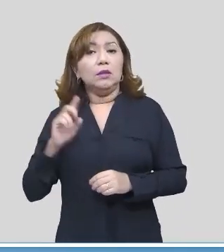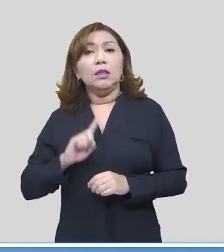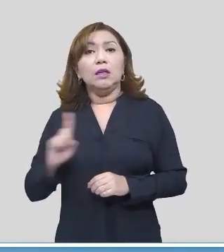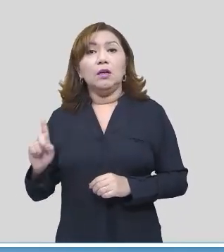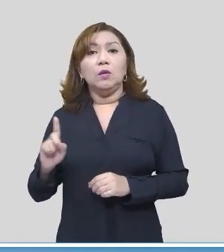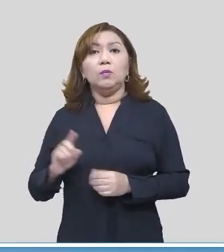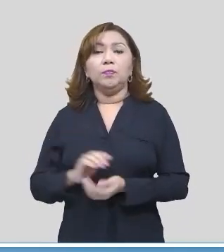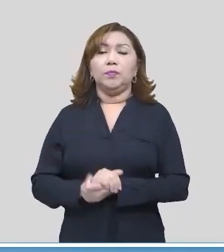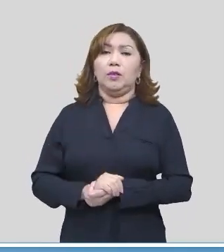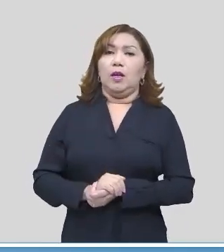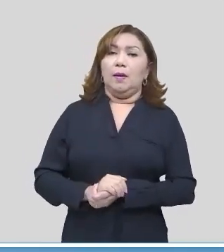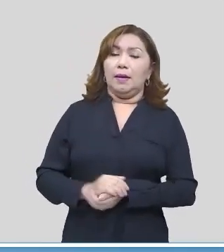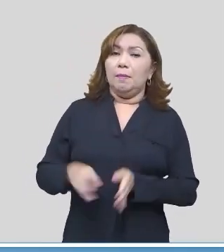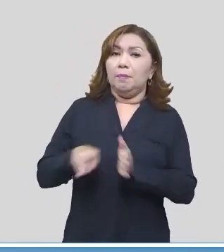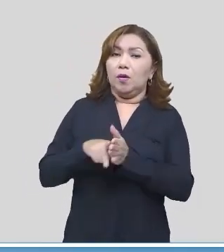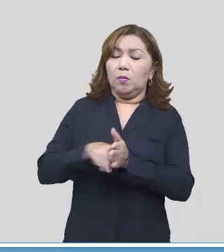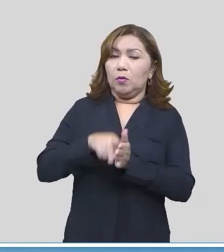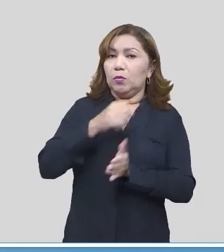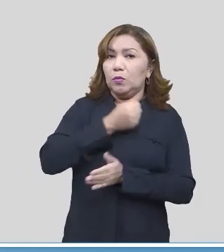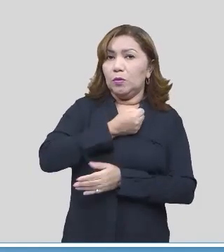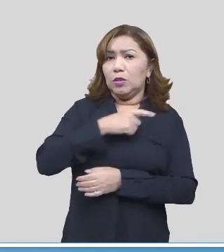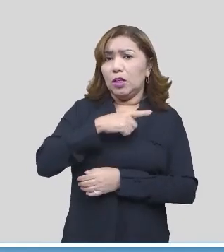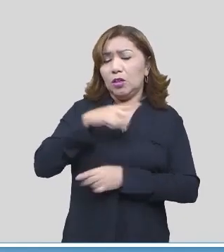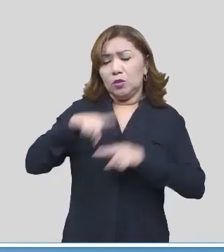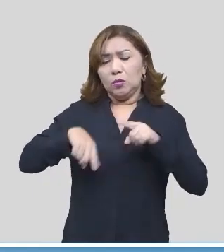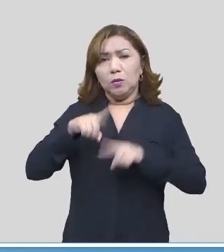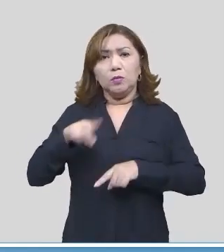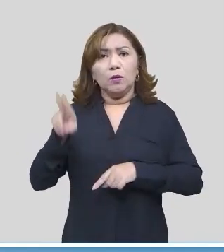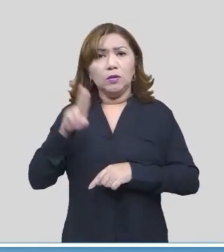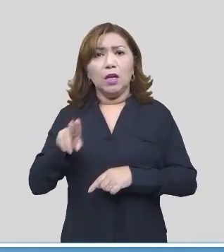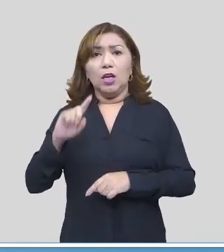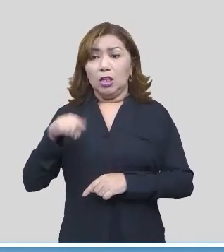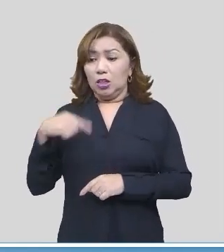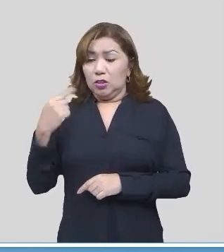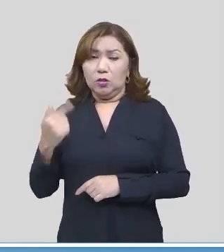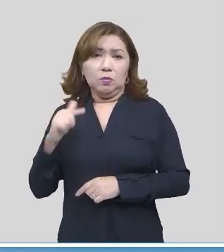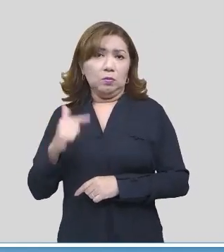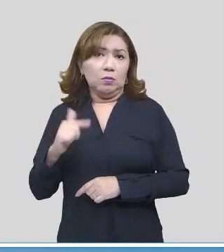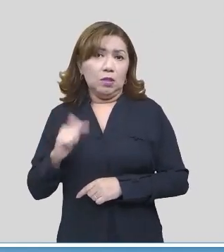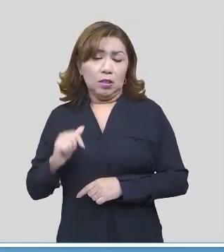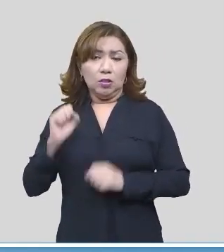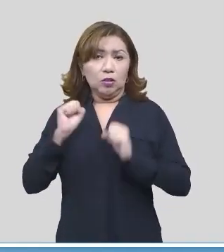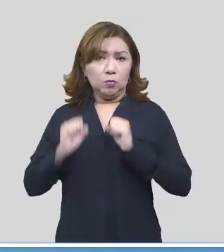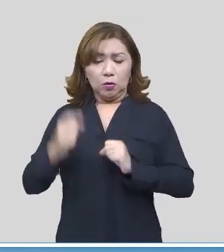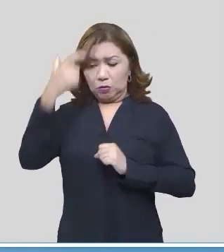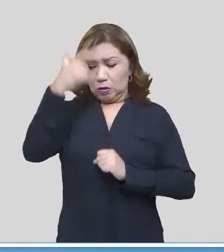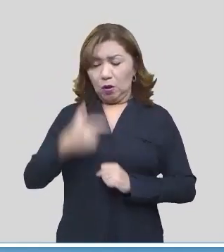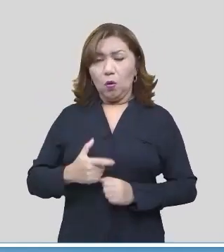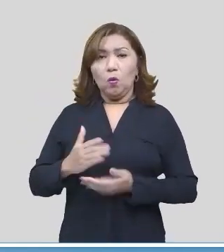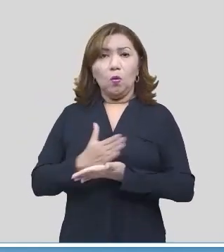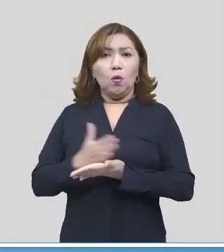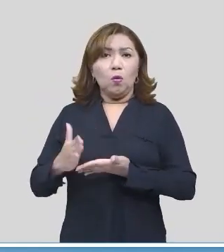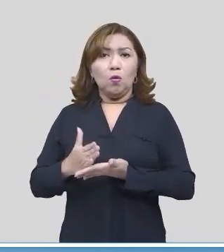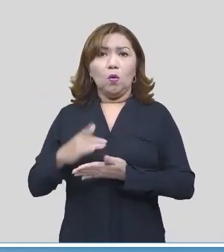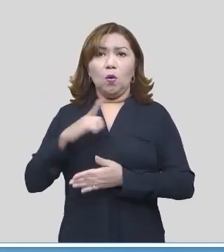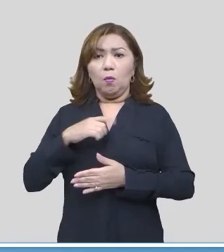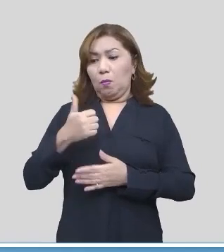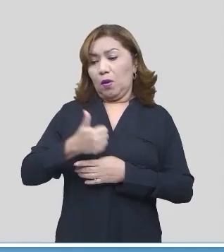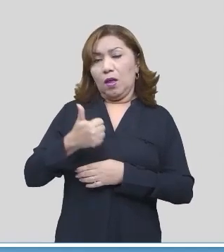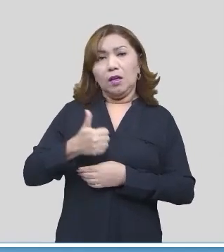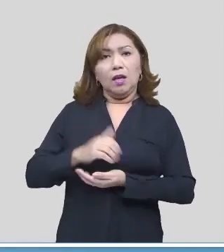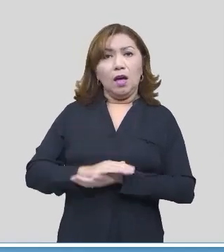Padronizadas, utilizamos instrumentos. As não padronizadas, podemos utilizar partes do nosso corpo, como polegada,